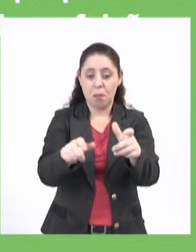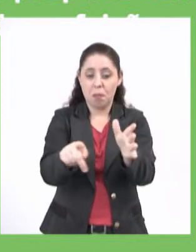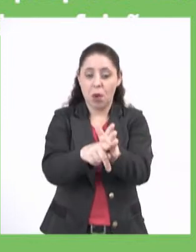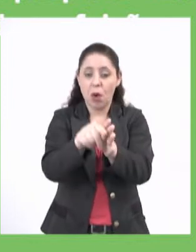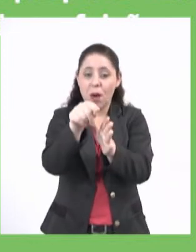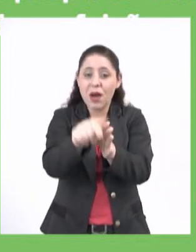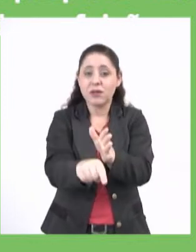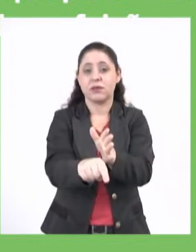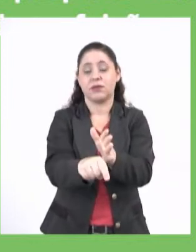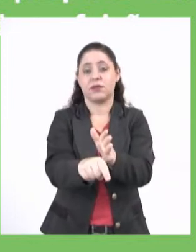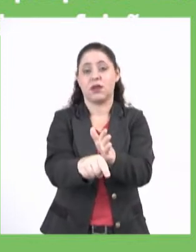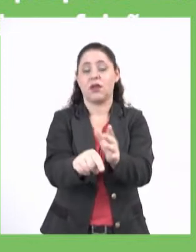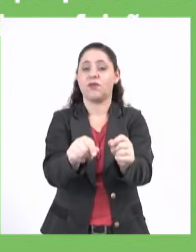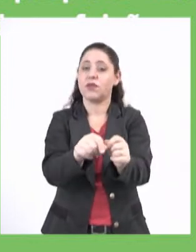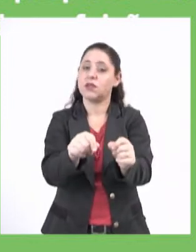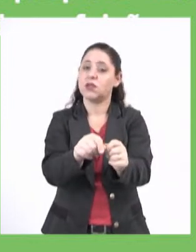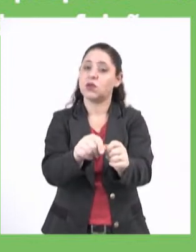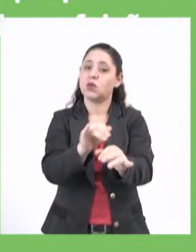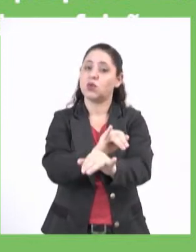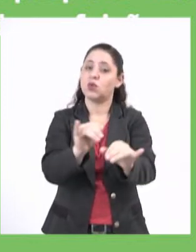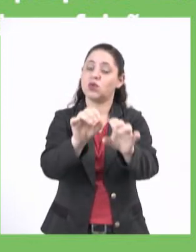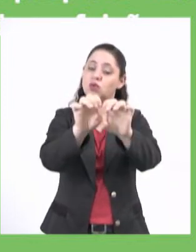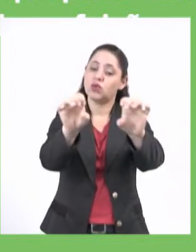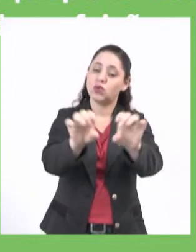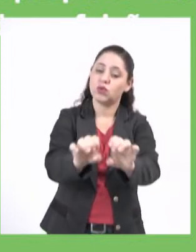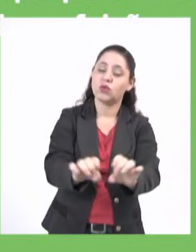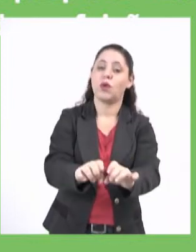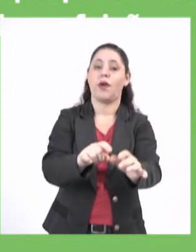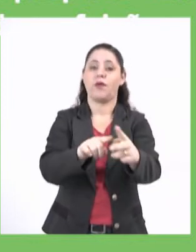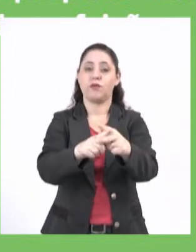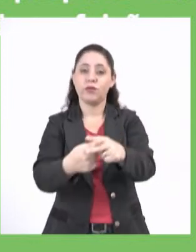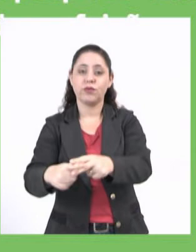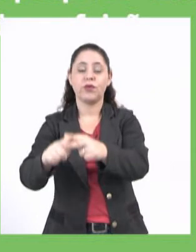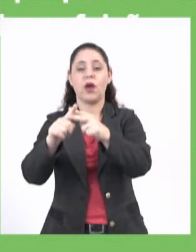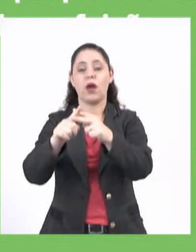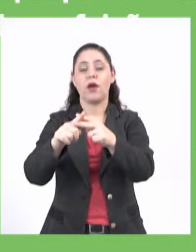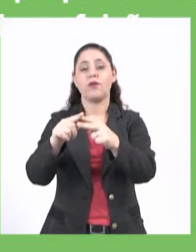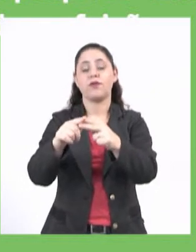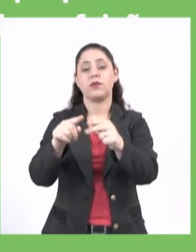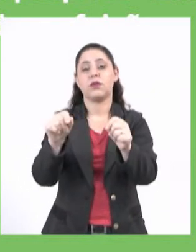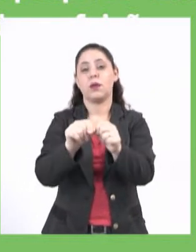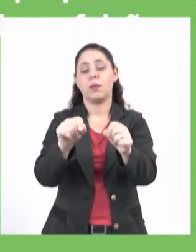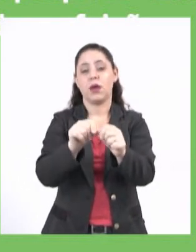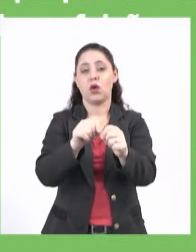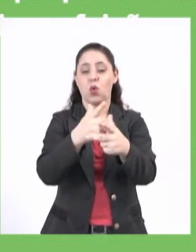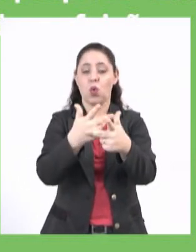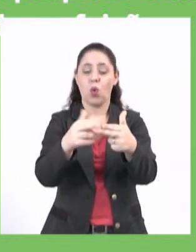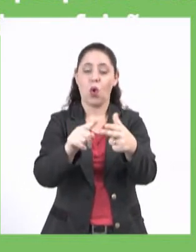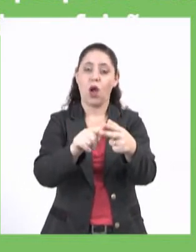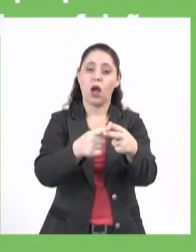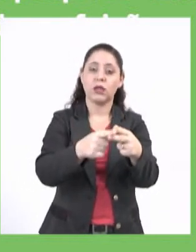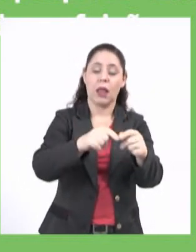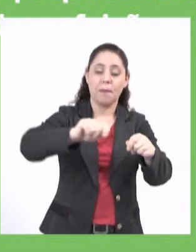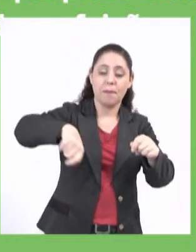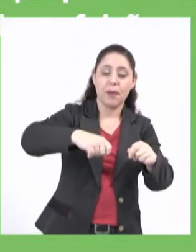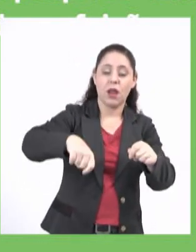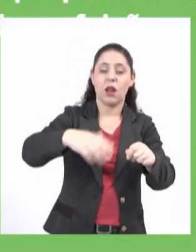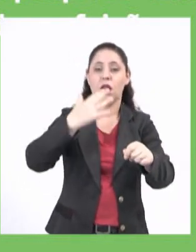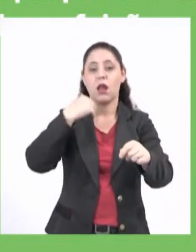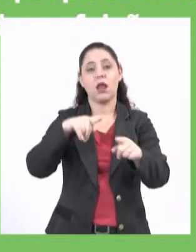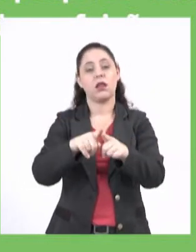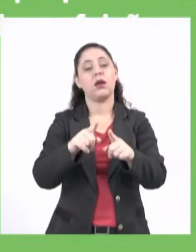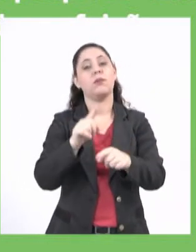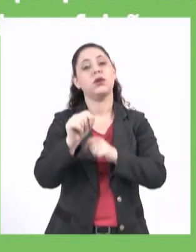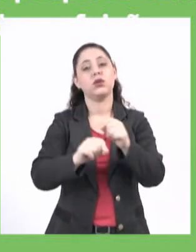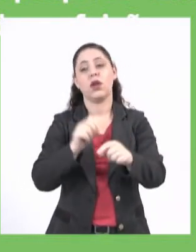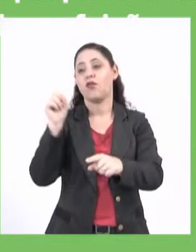o fornecimento aí da infraestrutura, tanto física quanto de equipamentos, e também o fornecimento da